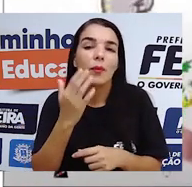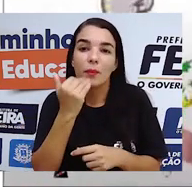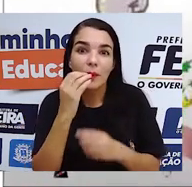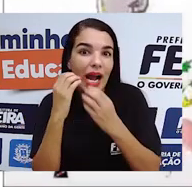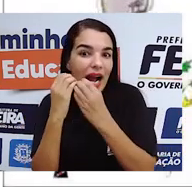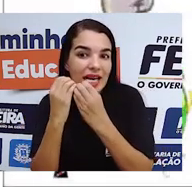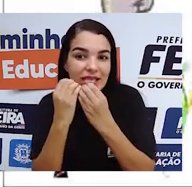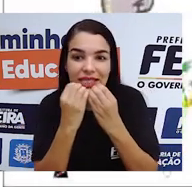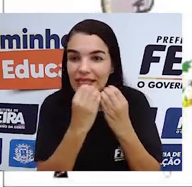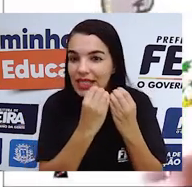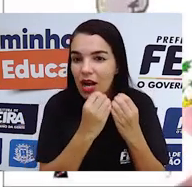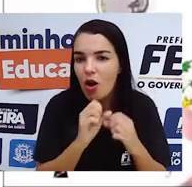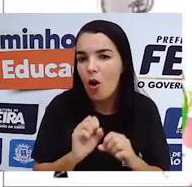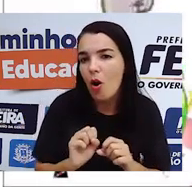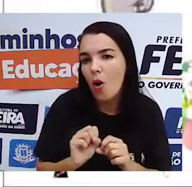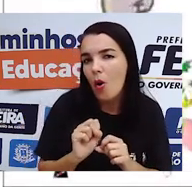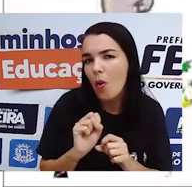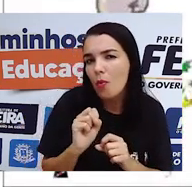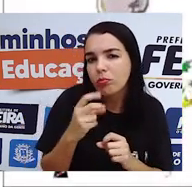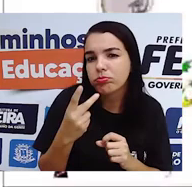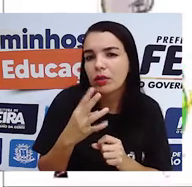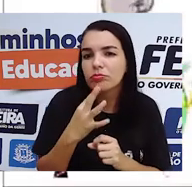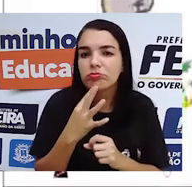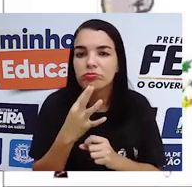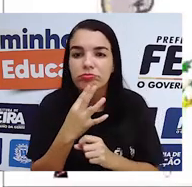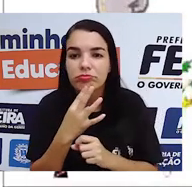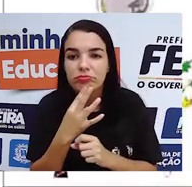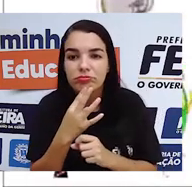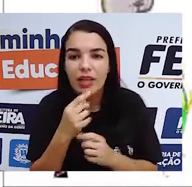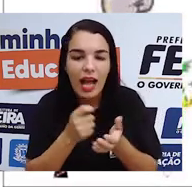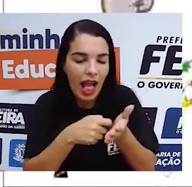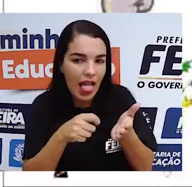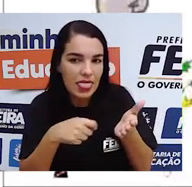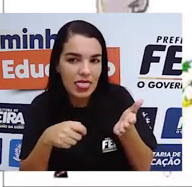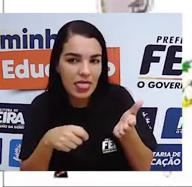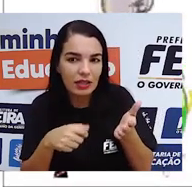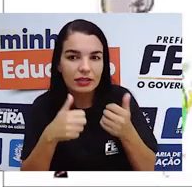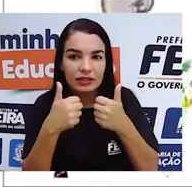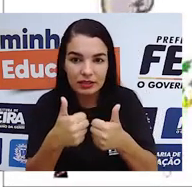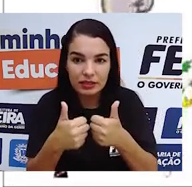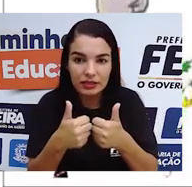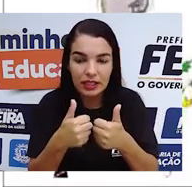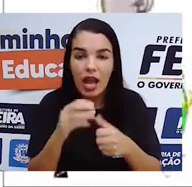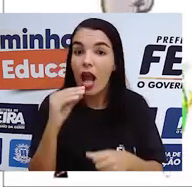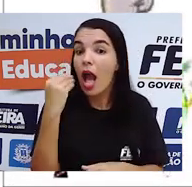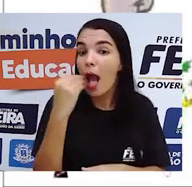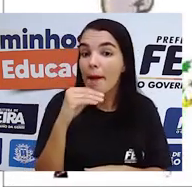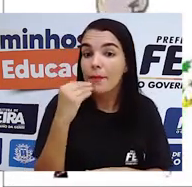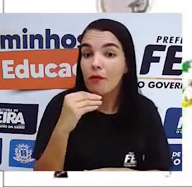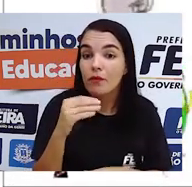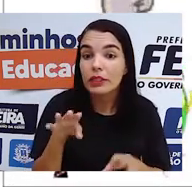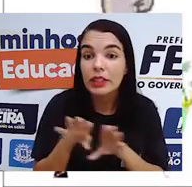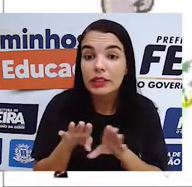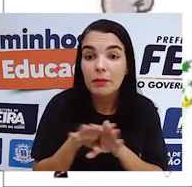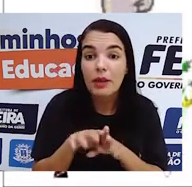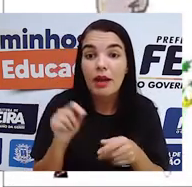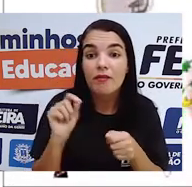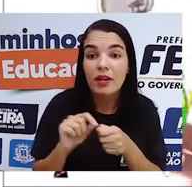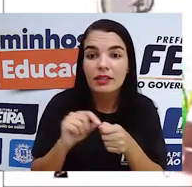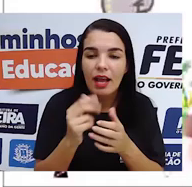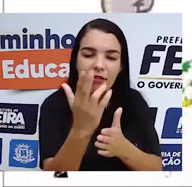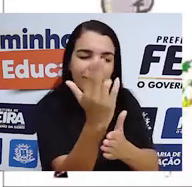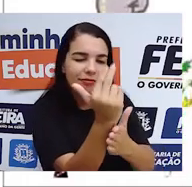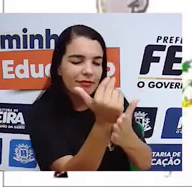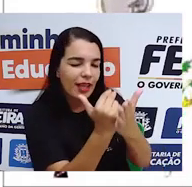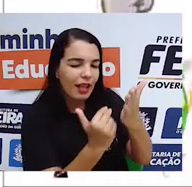Ou conhece? Qual a comida de milho que você conhece? Anota aí numa folhinha. Aproveita também para fazer um desenho